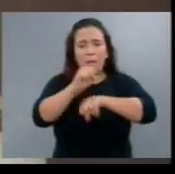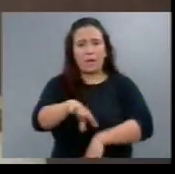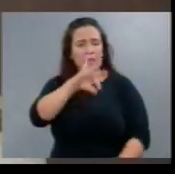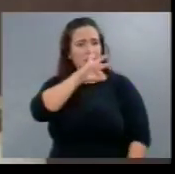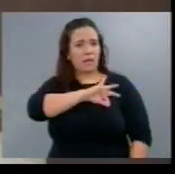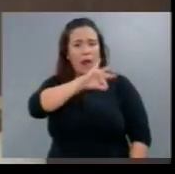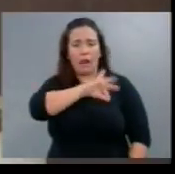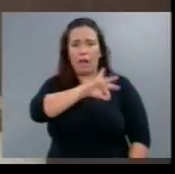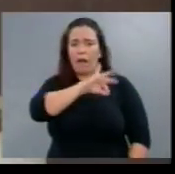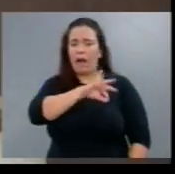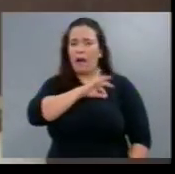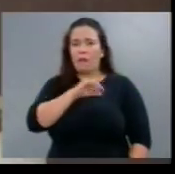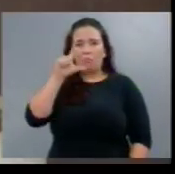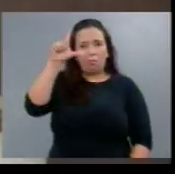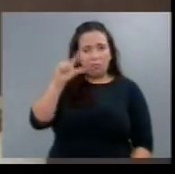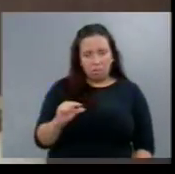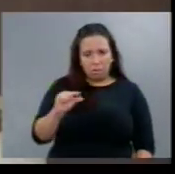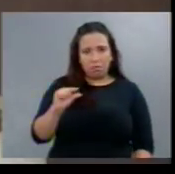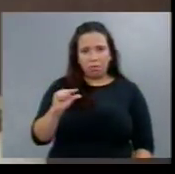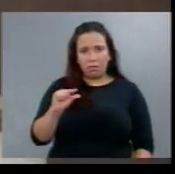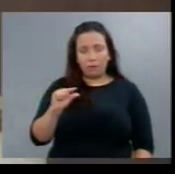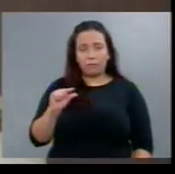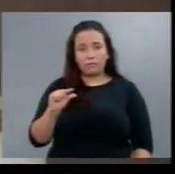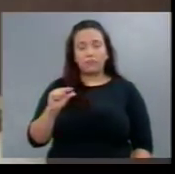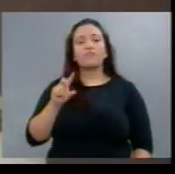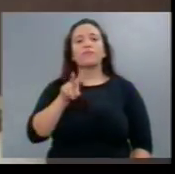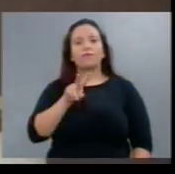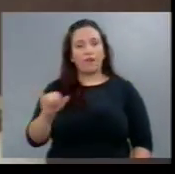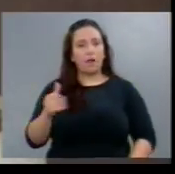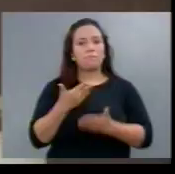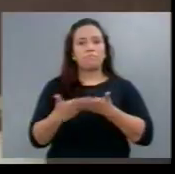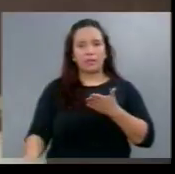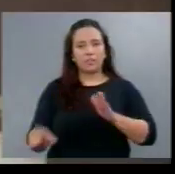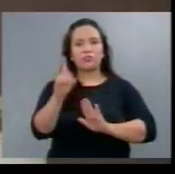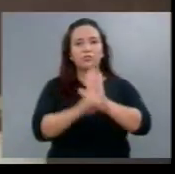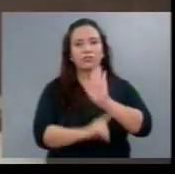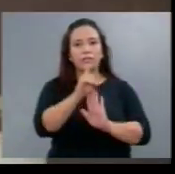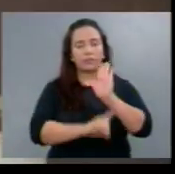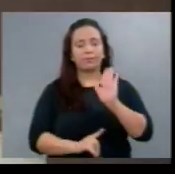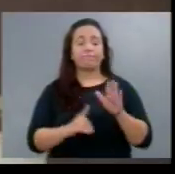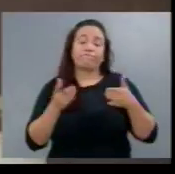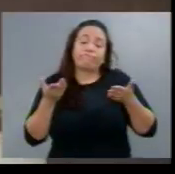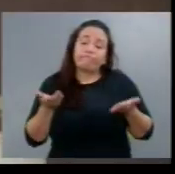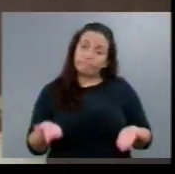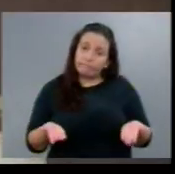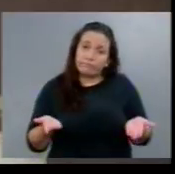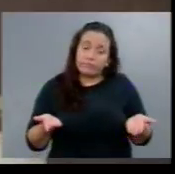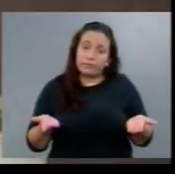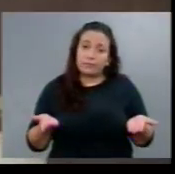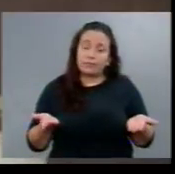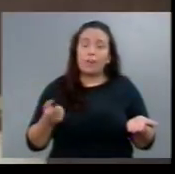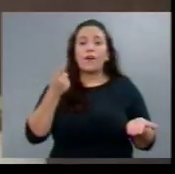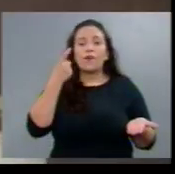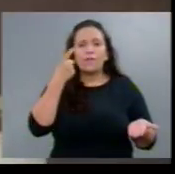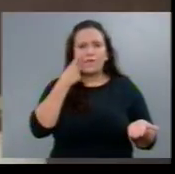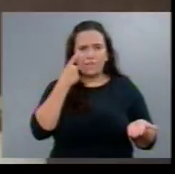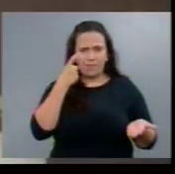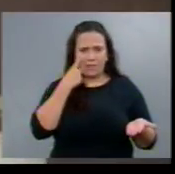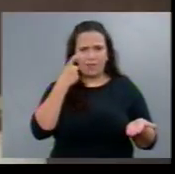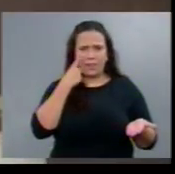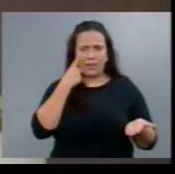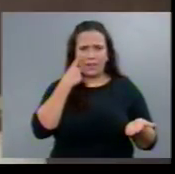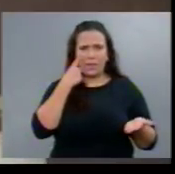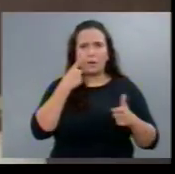salários muito aquém das suas responsabilidades, devem perder seus direitos. Portanto, vejam o